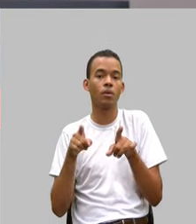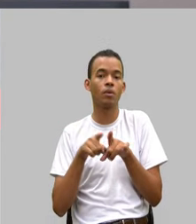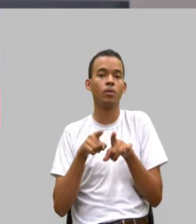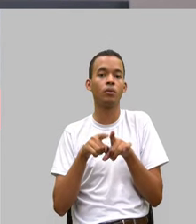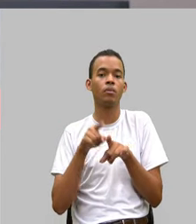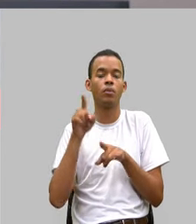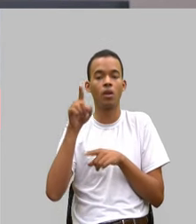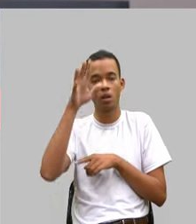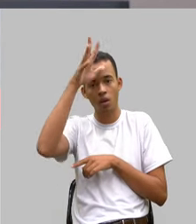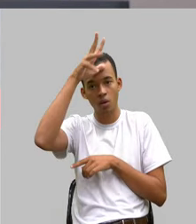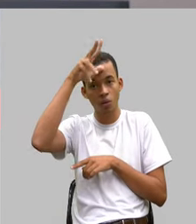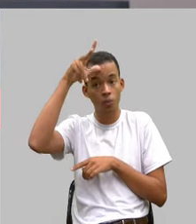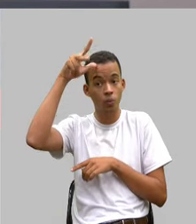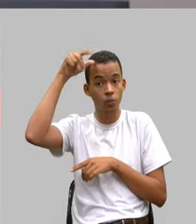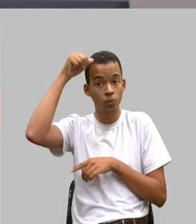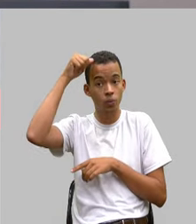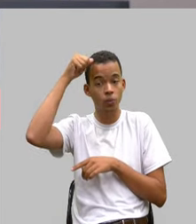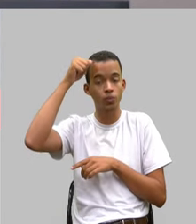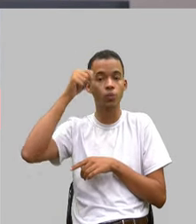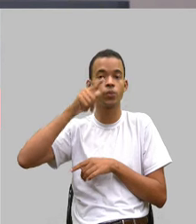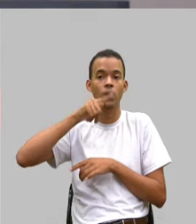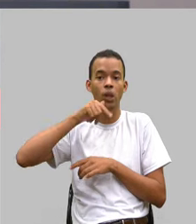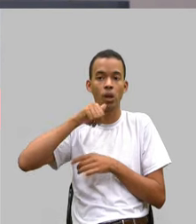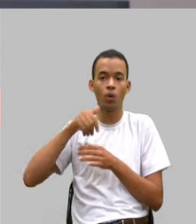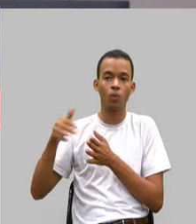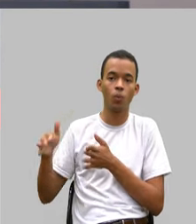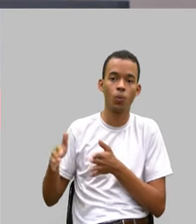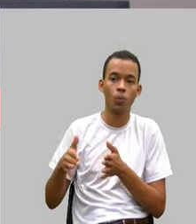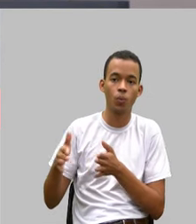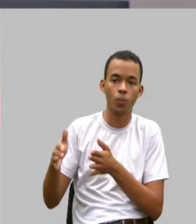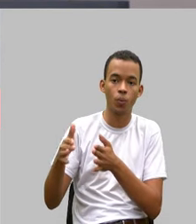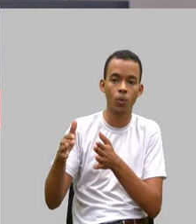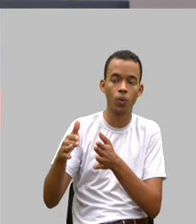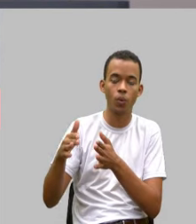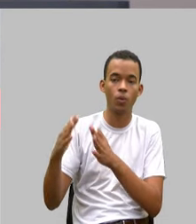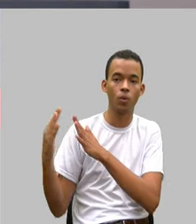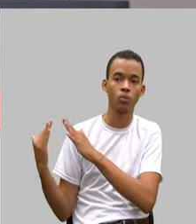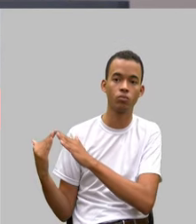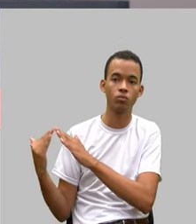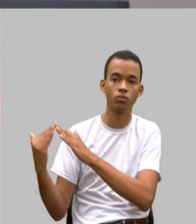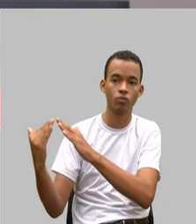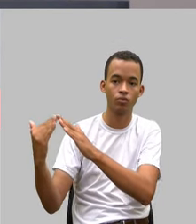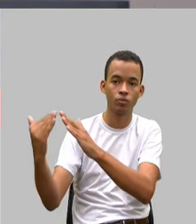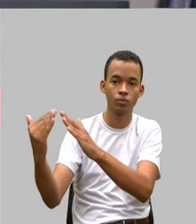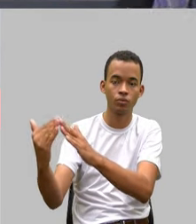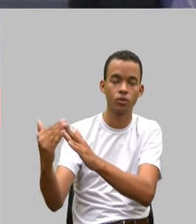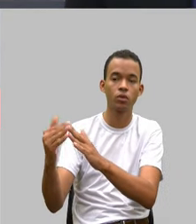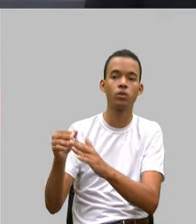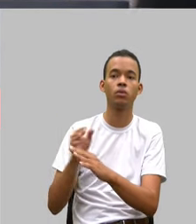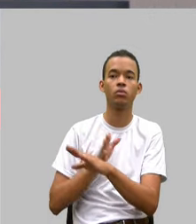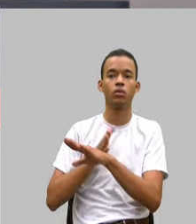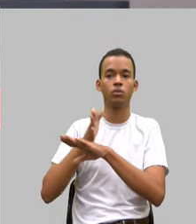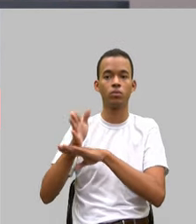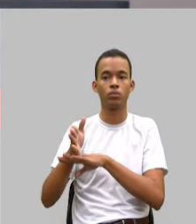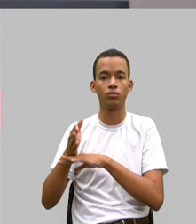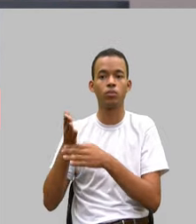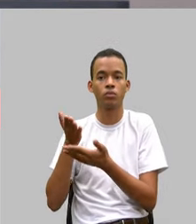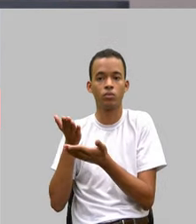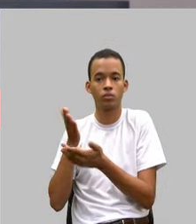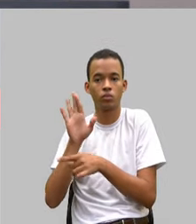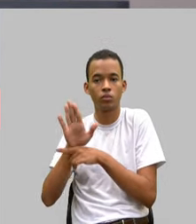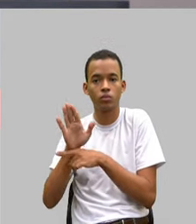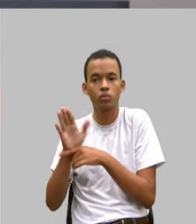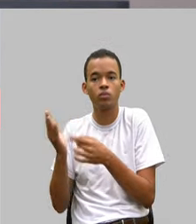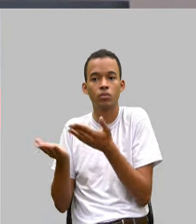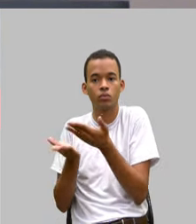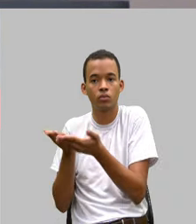da Amazônia e teleatendimento de cannabis medicinal médica colaboradora da associação de cannabis